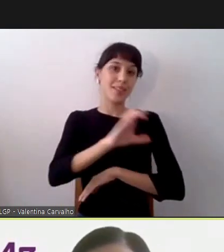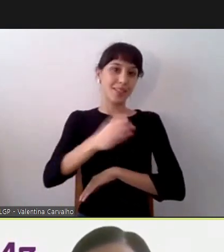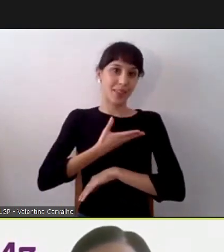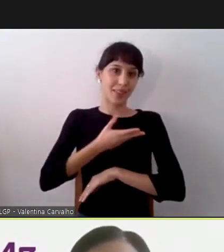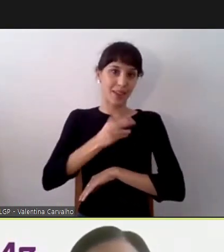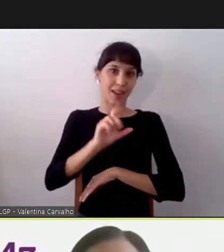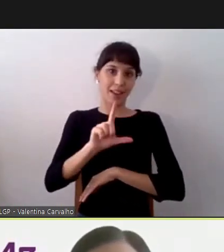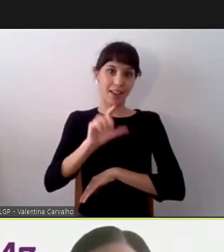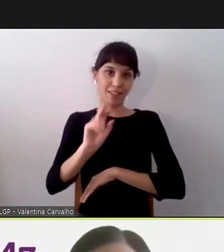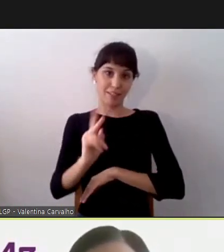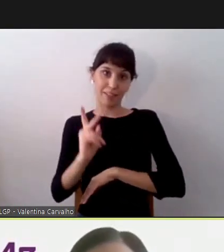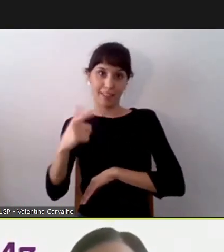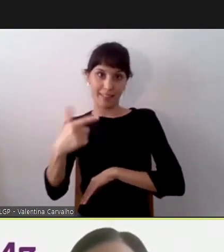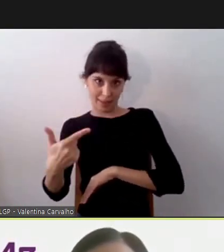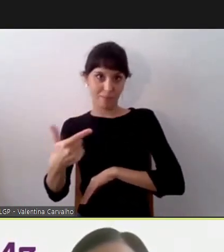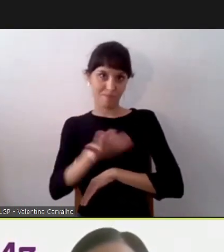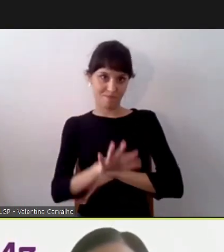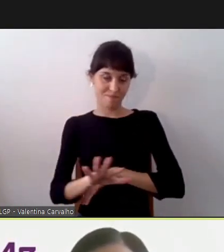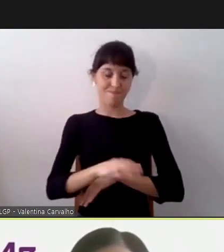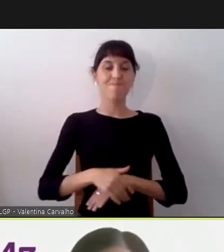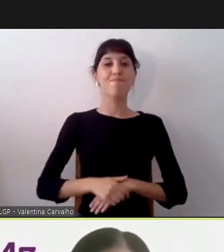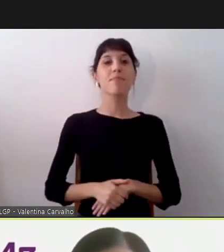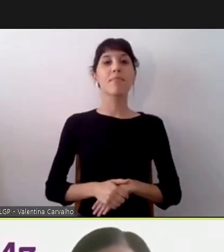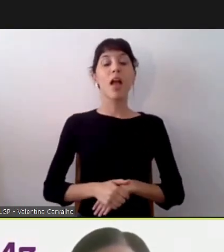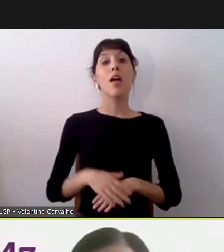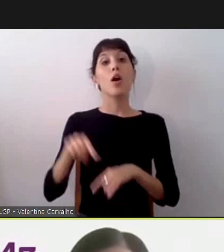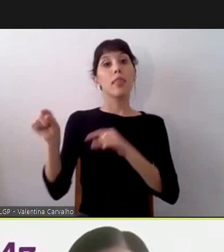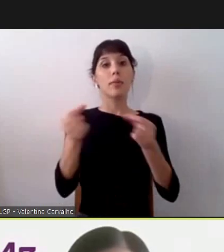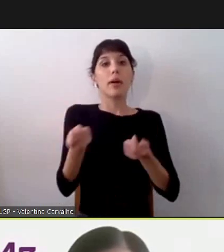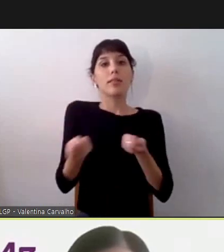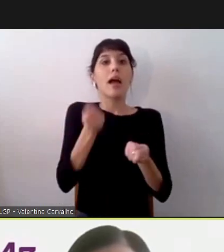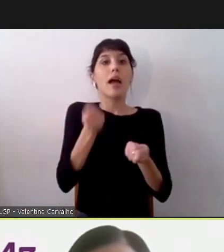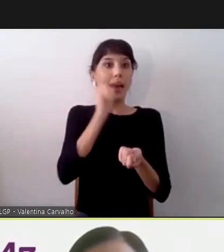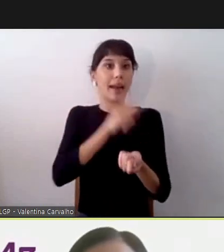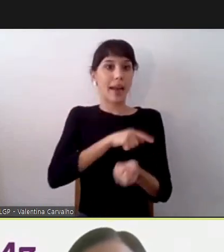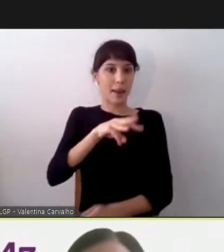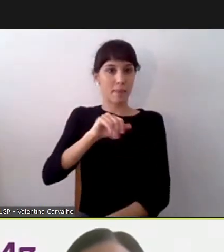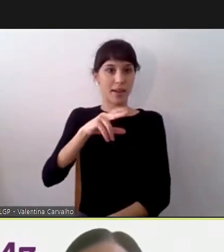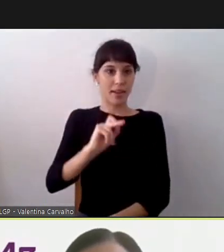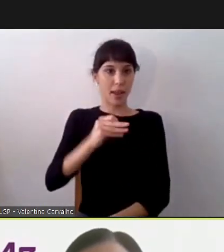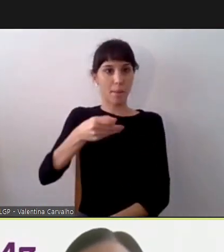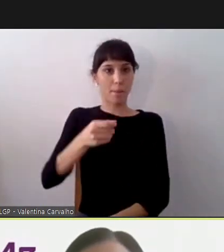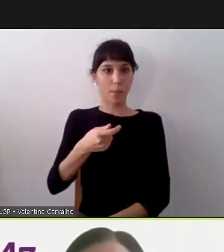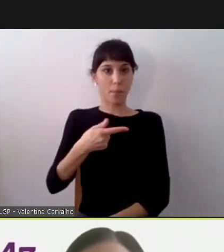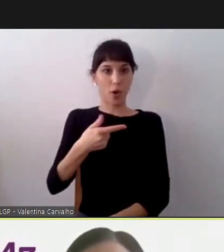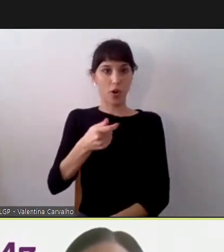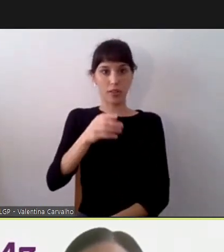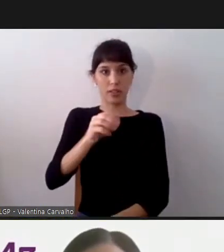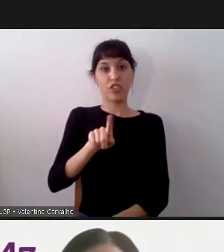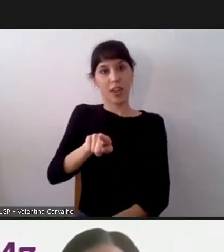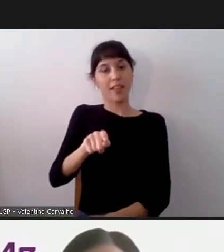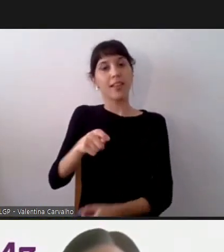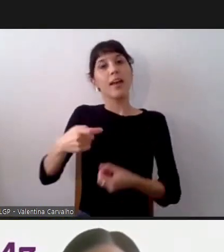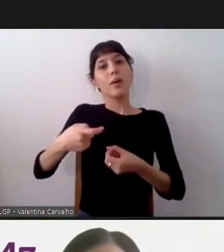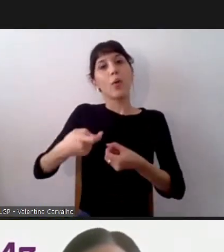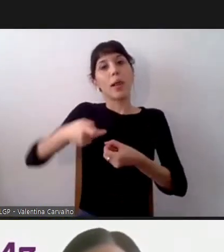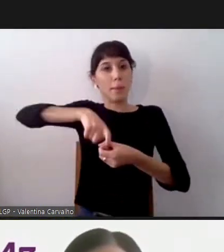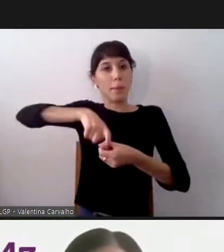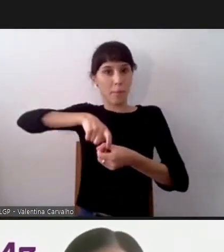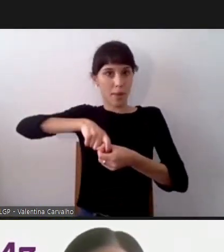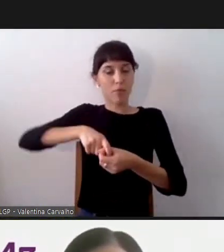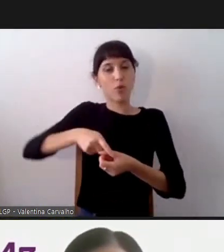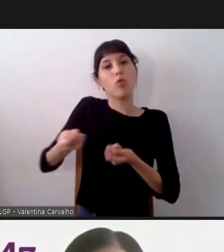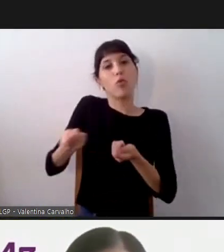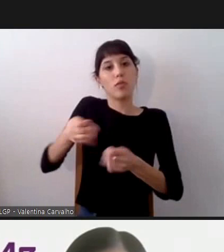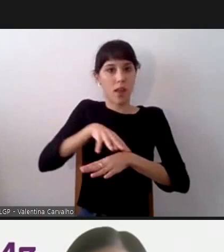CCDR-LVT. Para moderar o debate, temos connosco Maria Potes Barbas, membro do Conselho Executivo do Centro de Investigação em